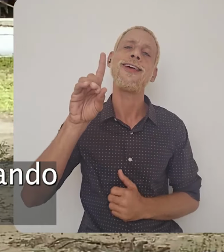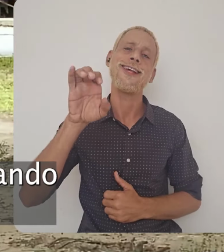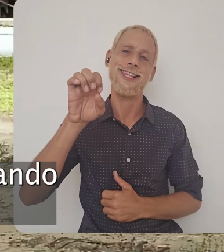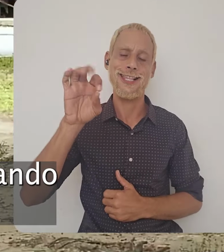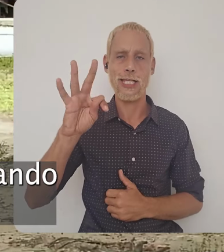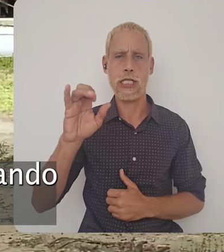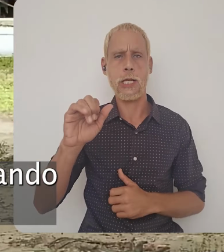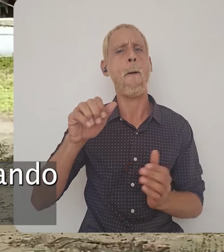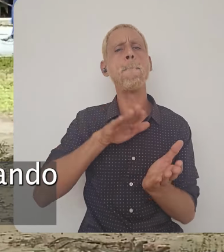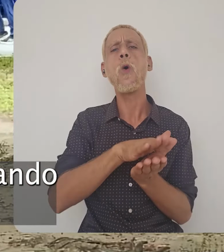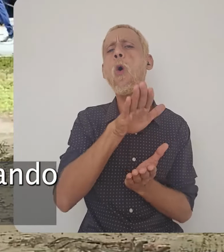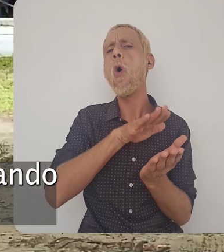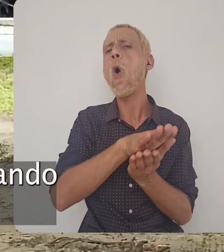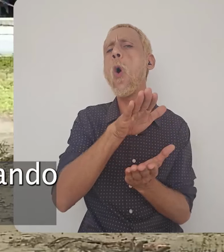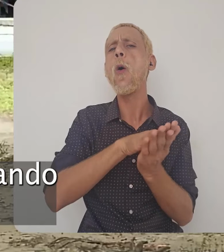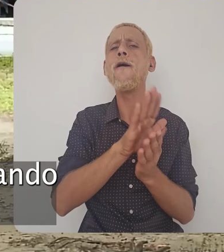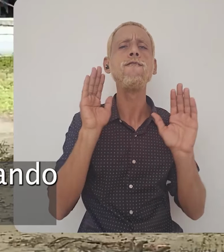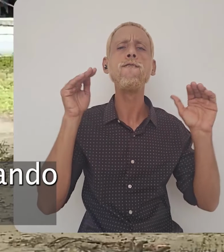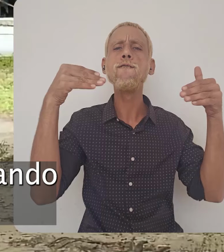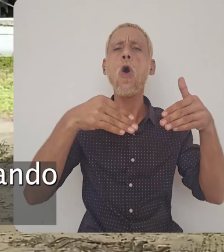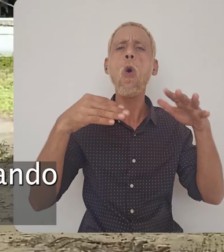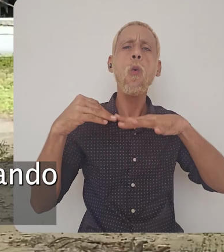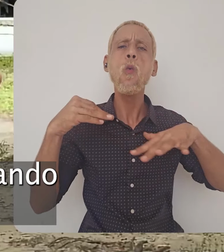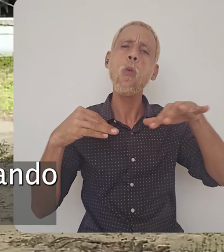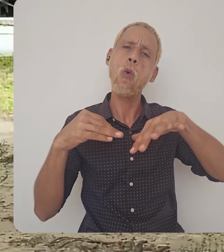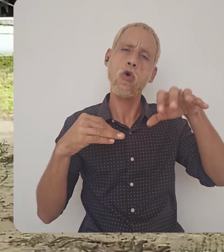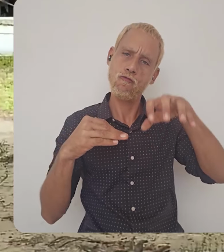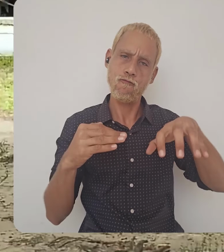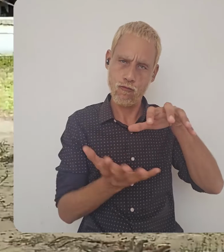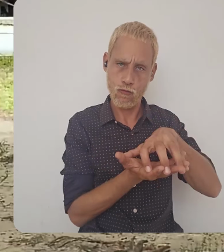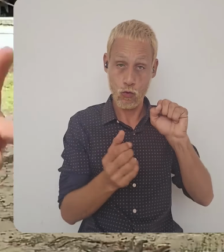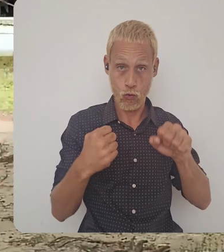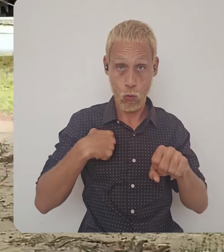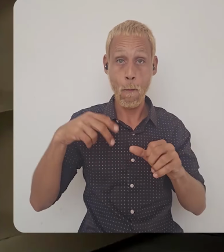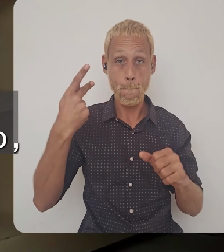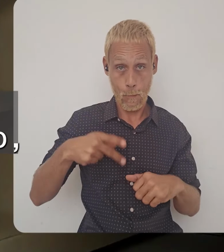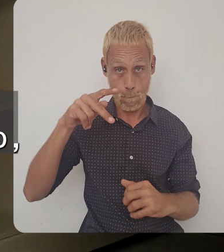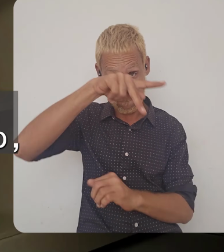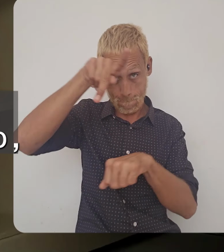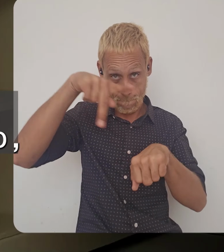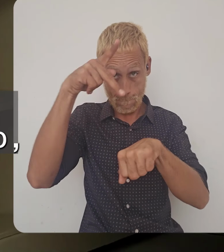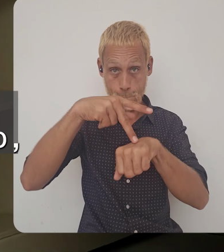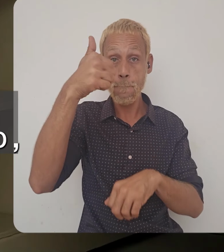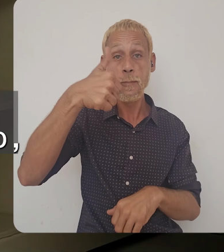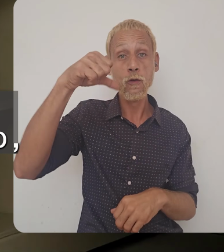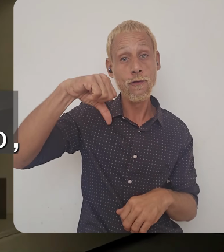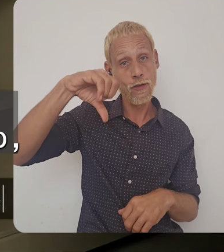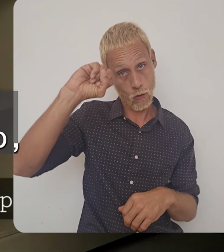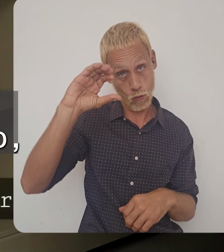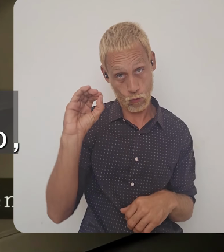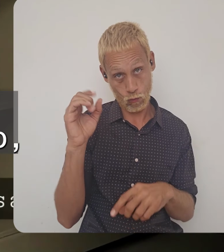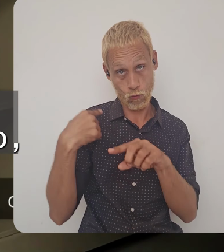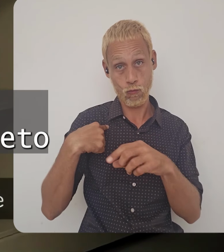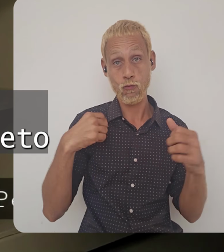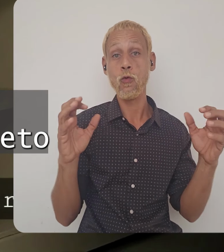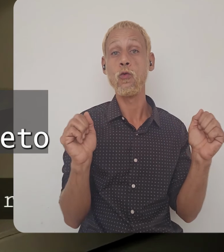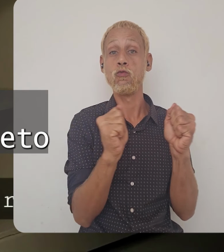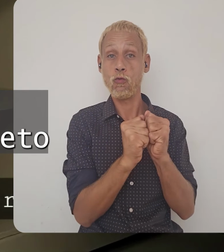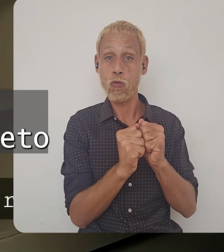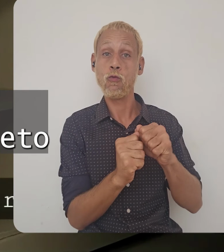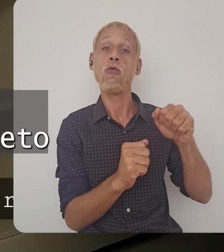das primeiras publicações focando a questão do regionalismo nordestino no país. Em 2018, a Associação da Imprensa de Pernambuco,